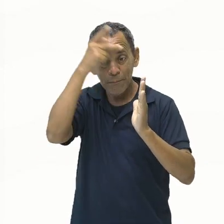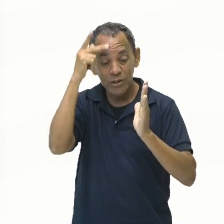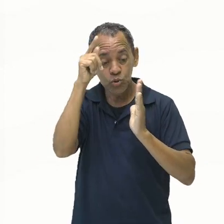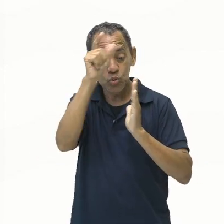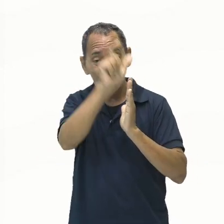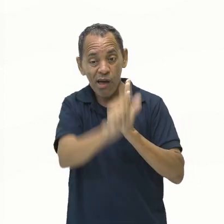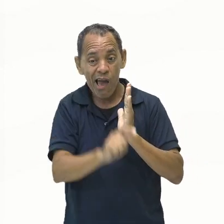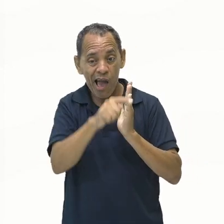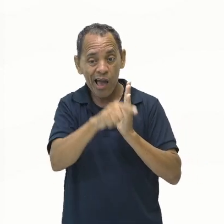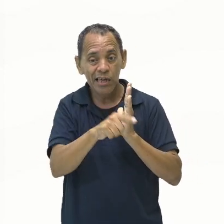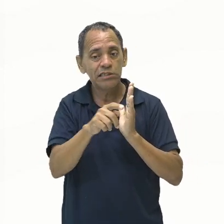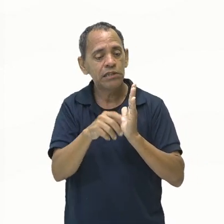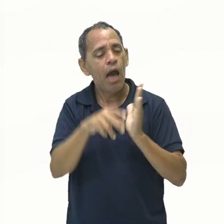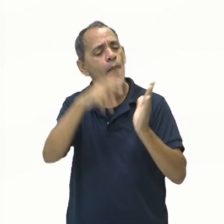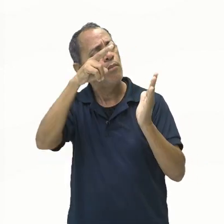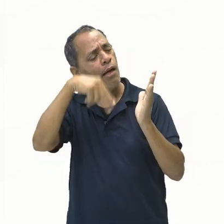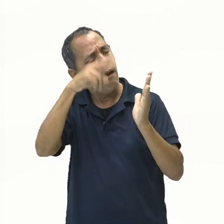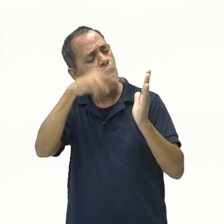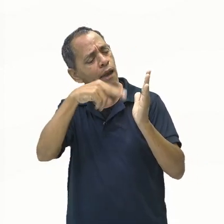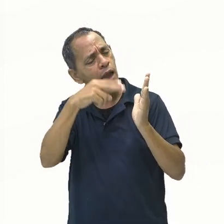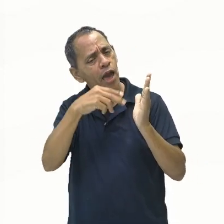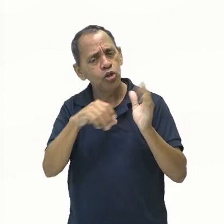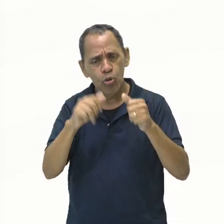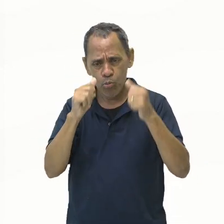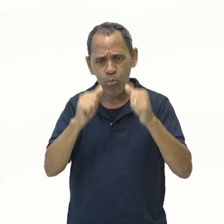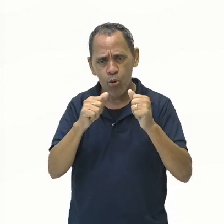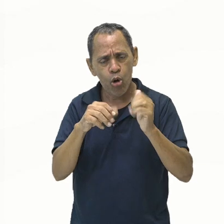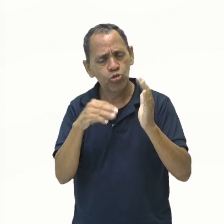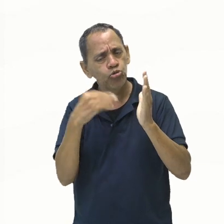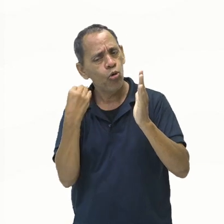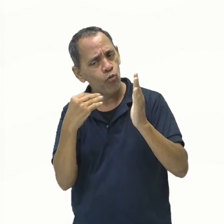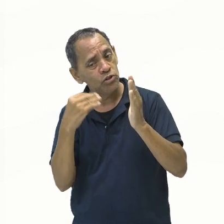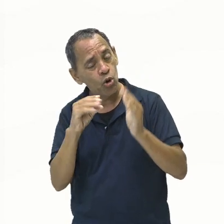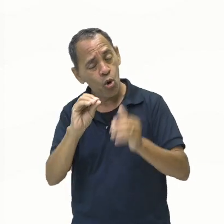ou não. Já quando eu disserto de forma